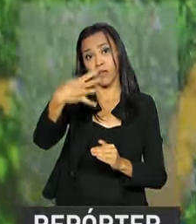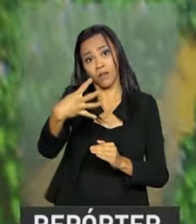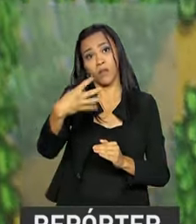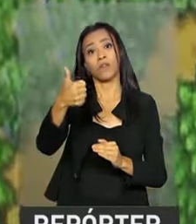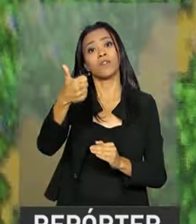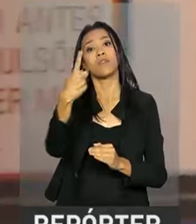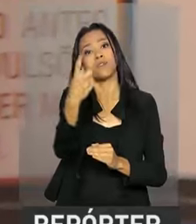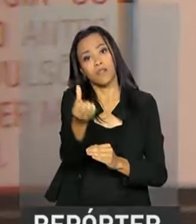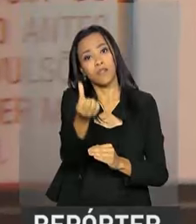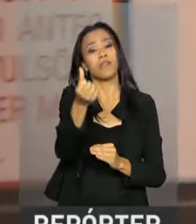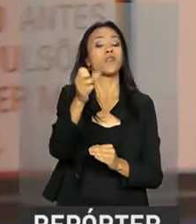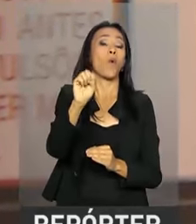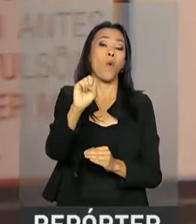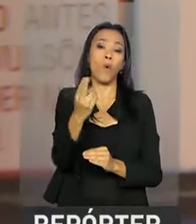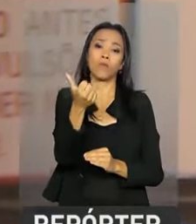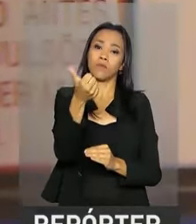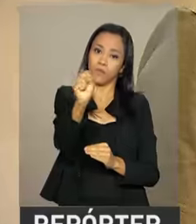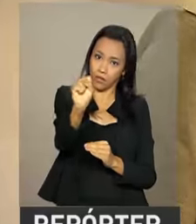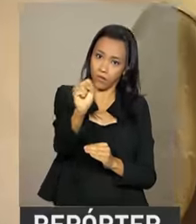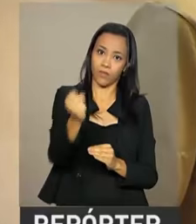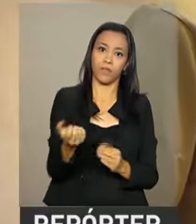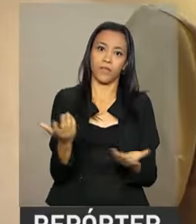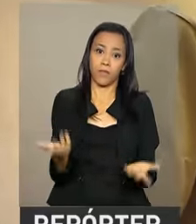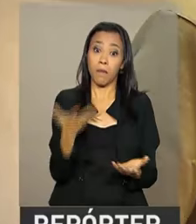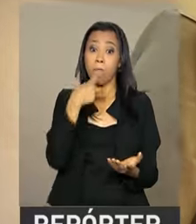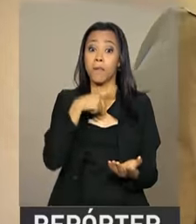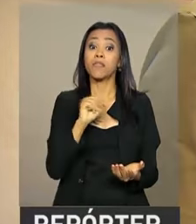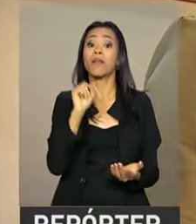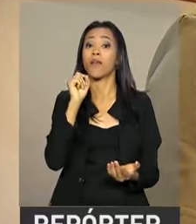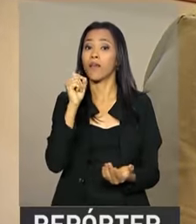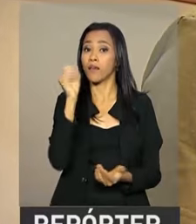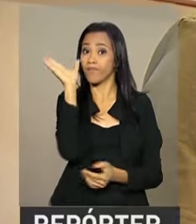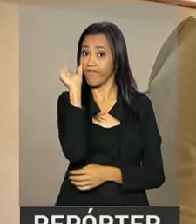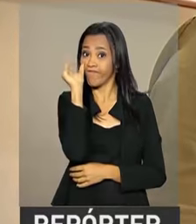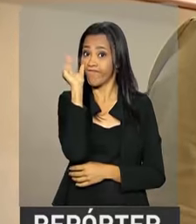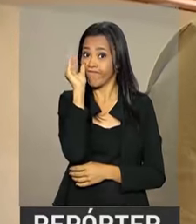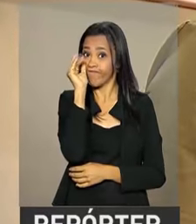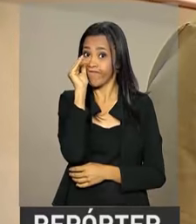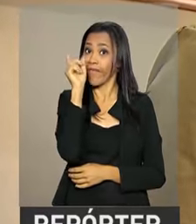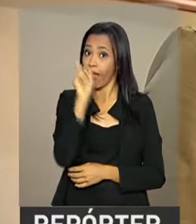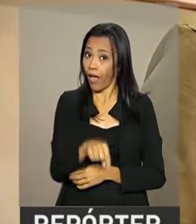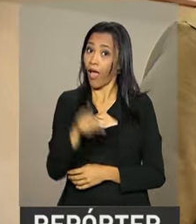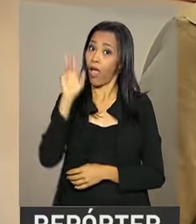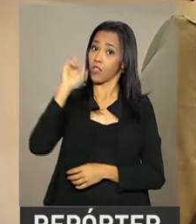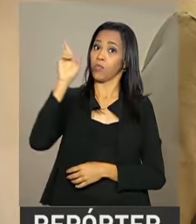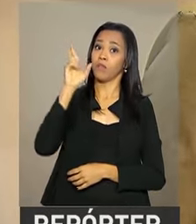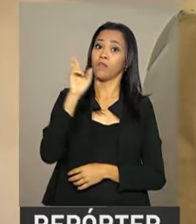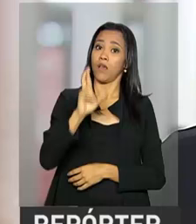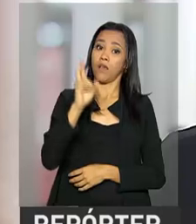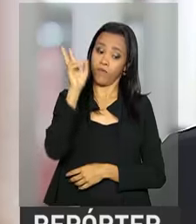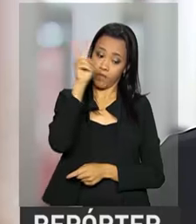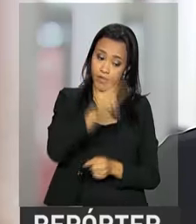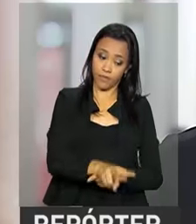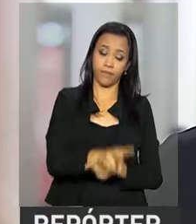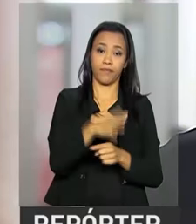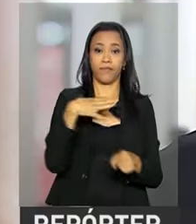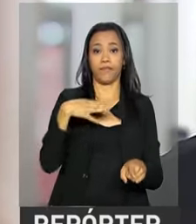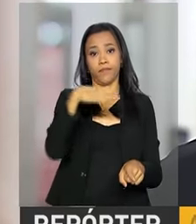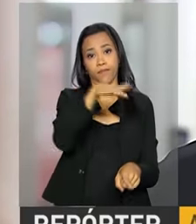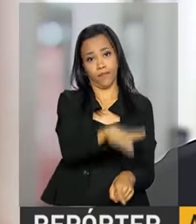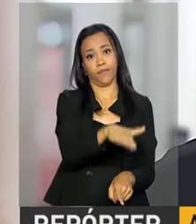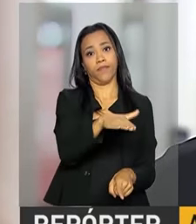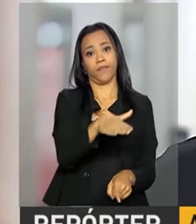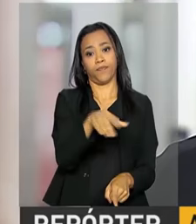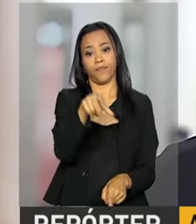14, 16 ou 18 anos. Mas quem sempre deve dar a palavra final são os responsáveis pelo menor. A classificação não é